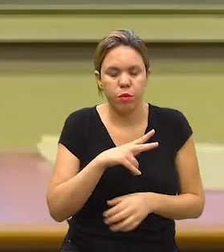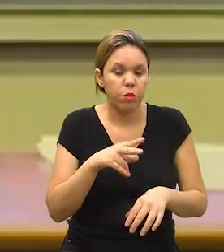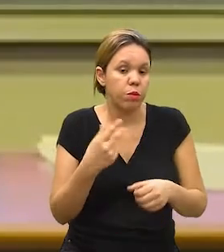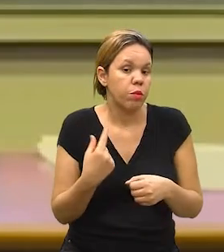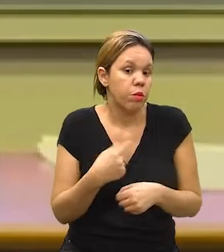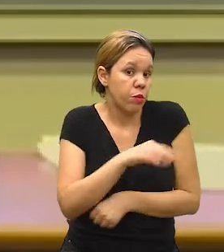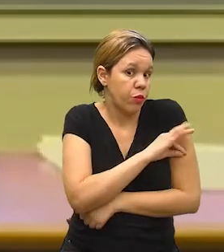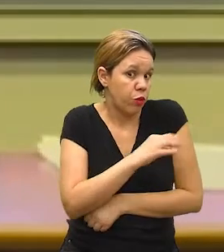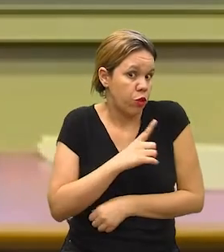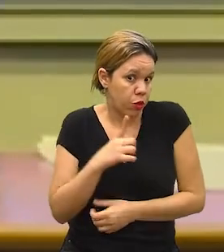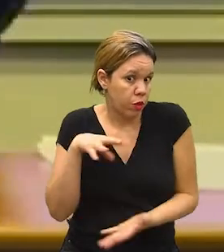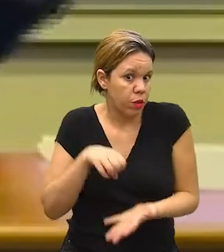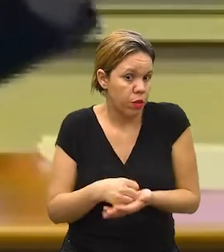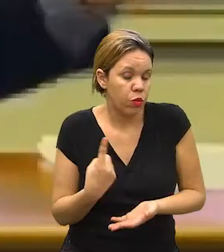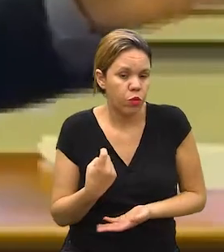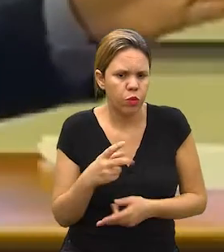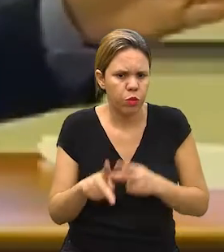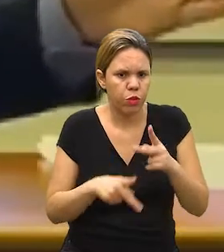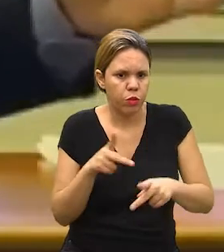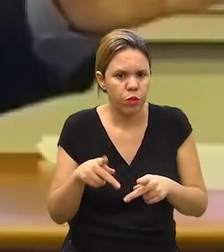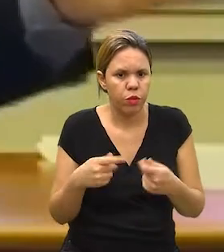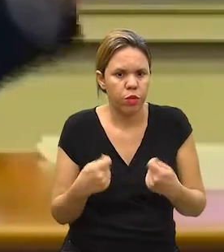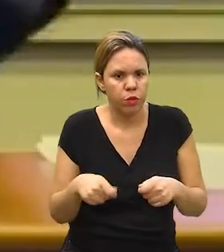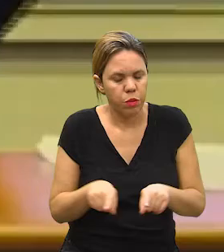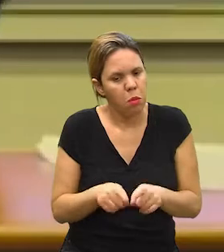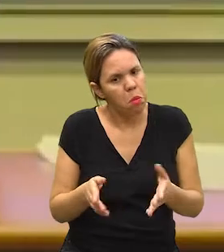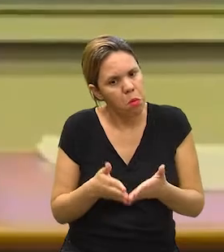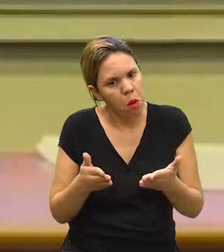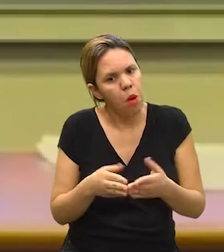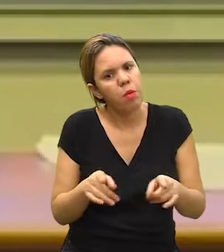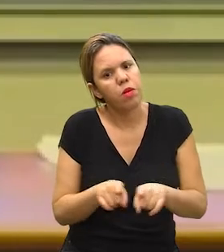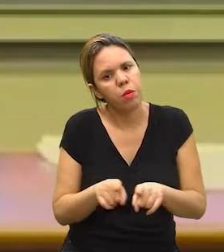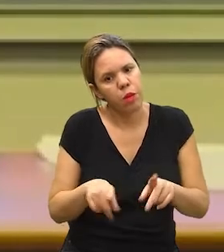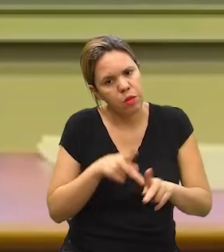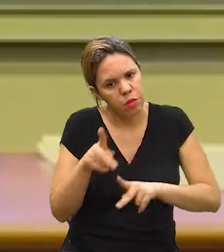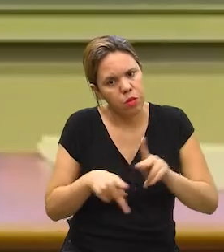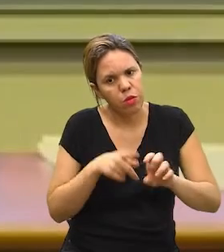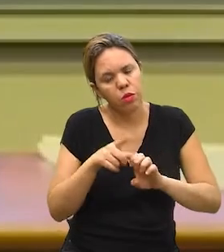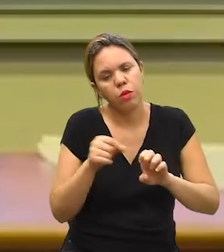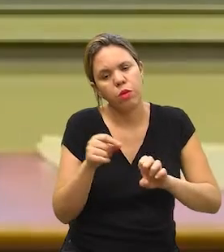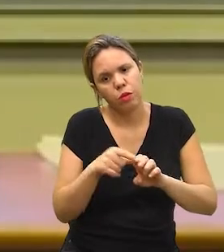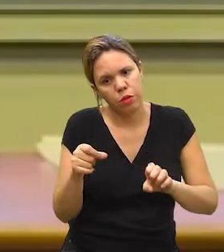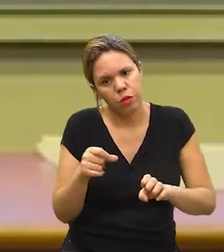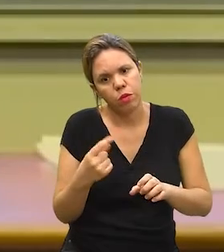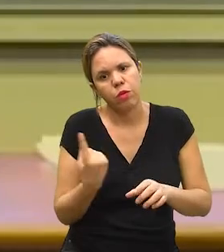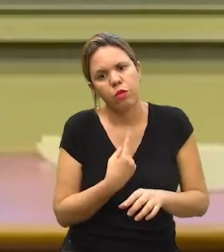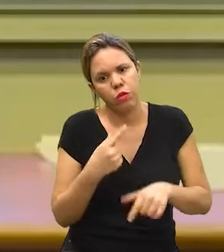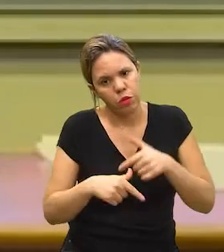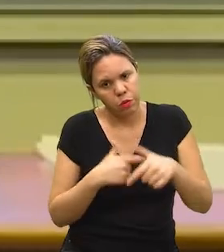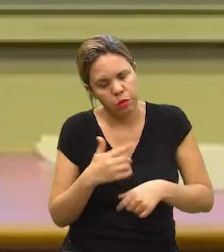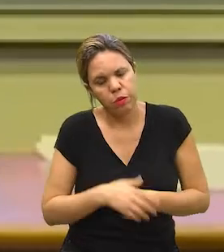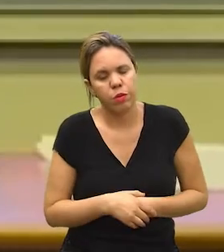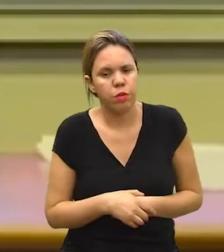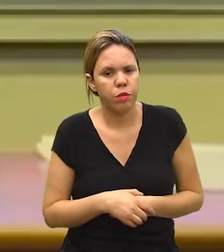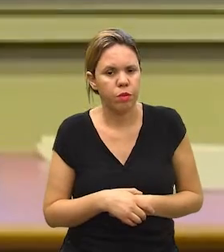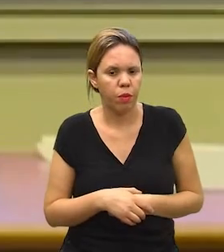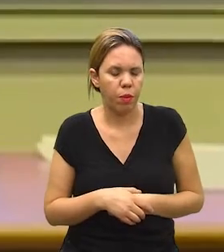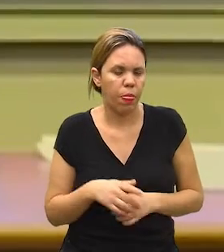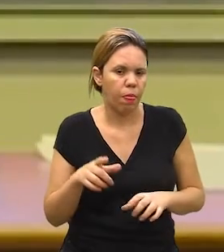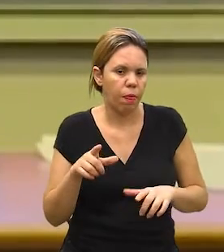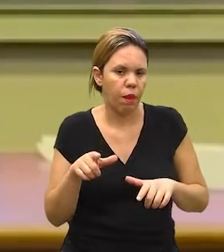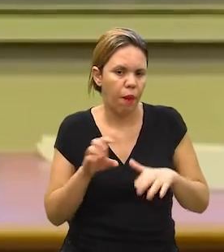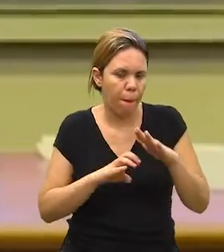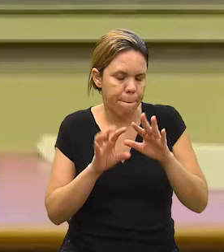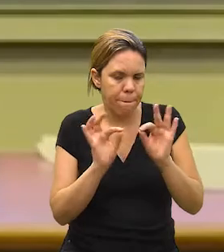cadastro único, né? Tanto de pessoas necessitadas, quanto de autônomos, né? Pessoas que têm